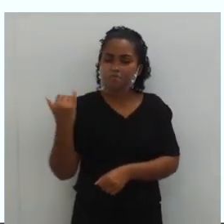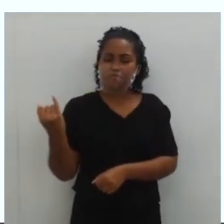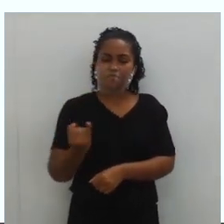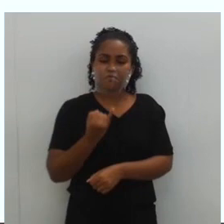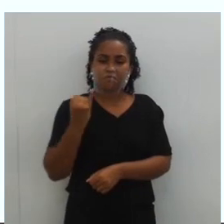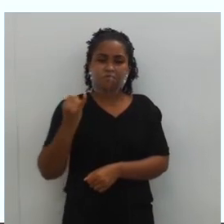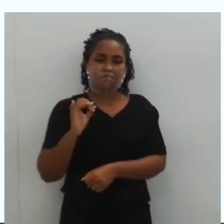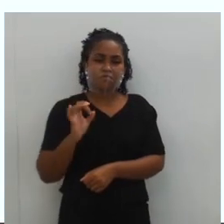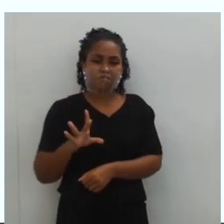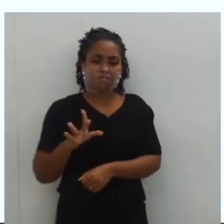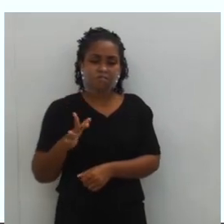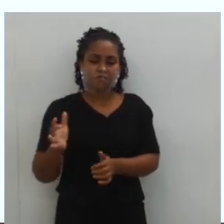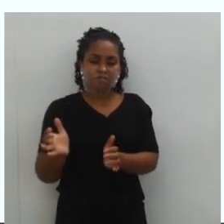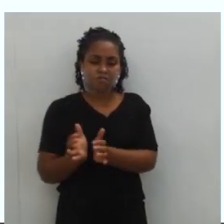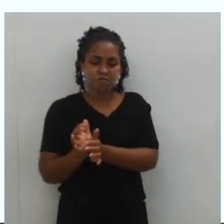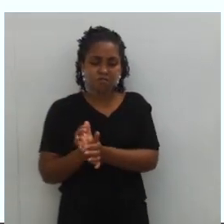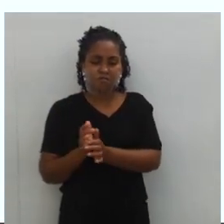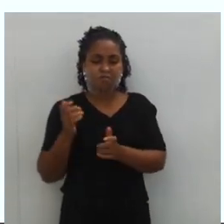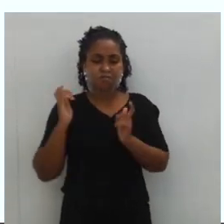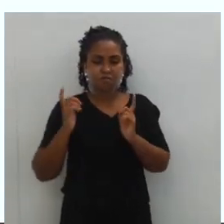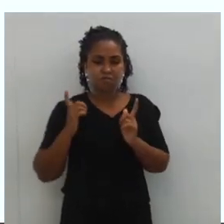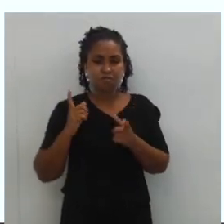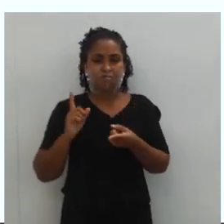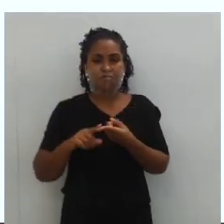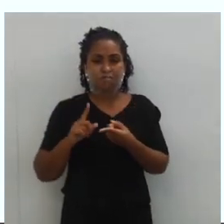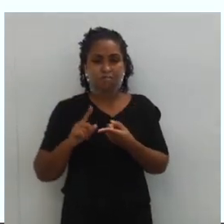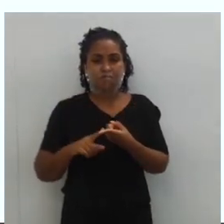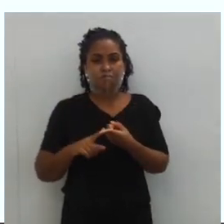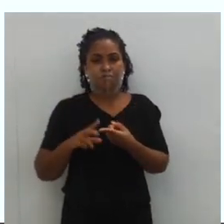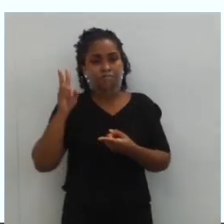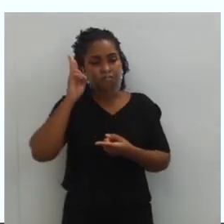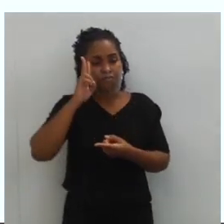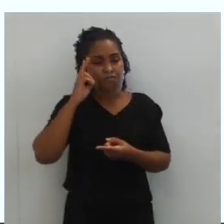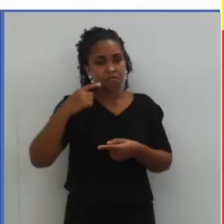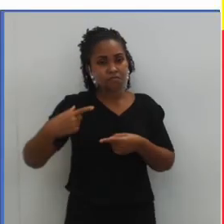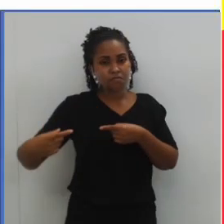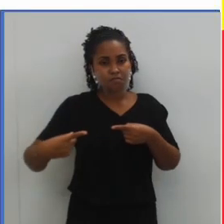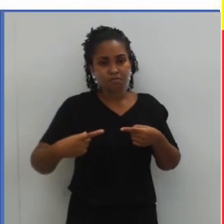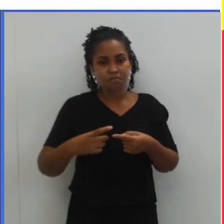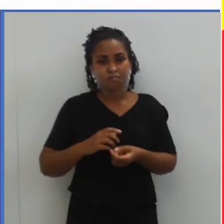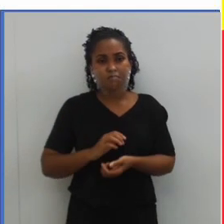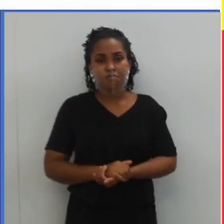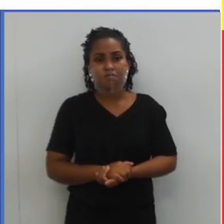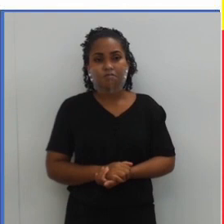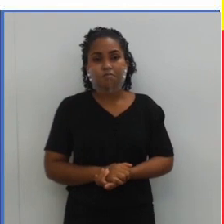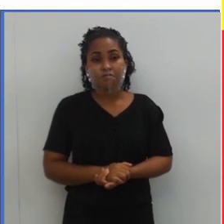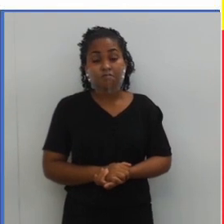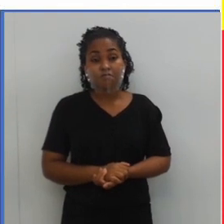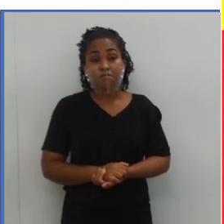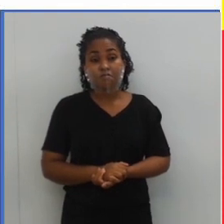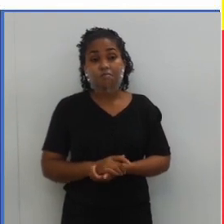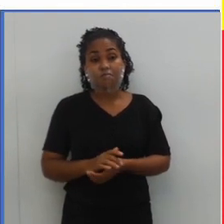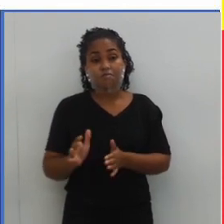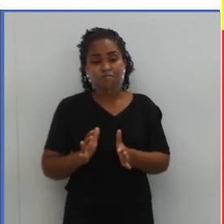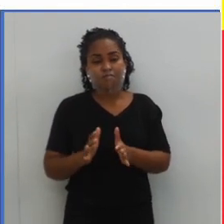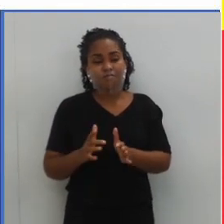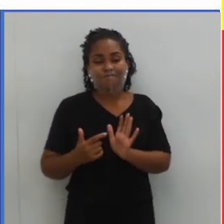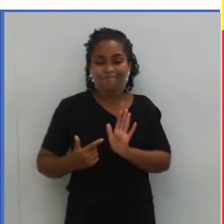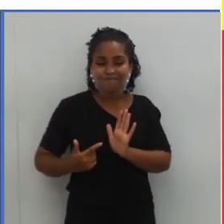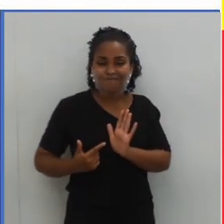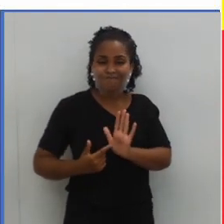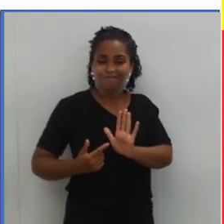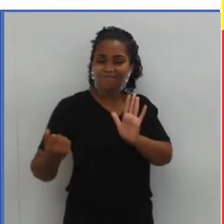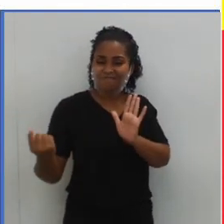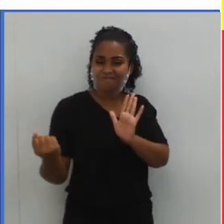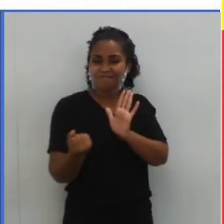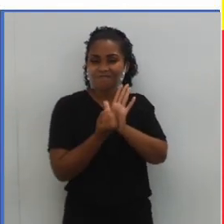importante, não só para o entretenimento, mas até um pouquinho para conhecer um pouco da nossa história. Agora, um filme que merece muito destaque